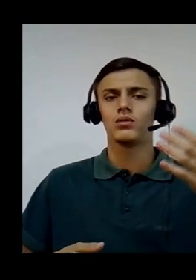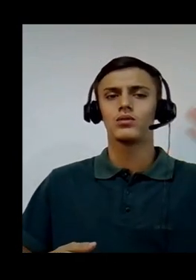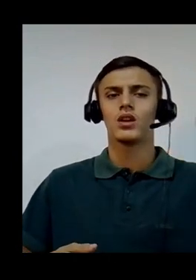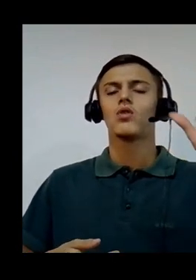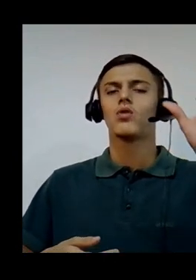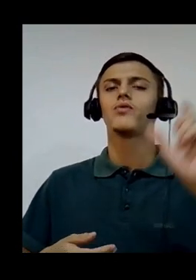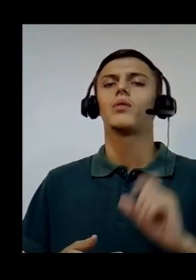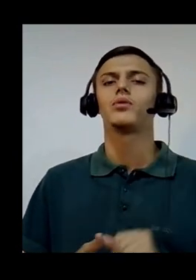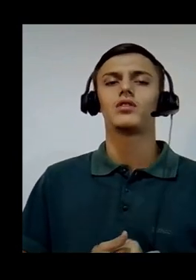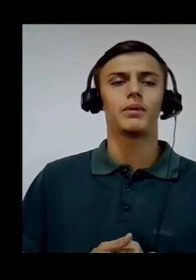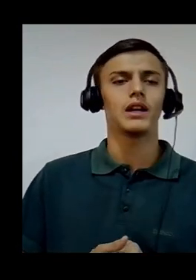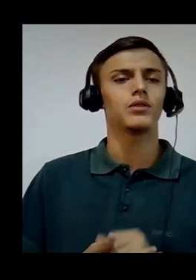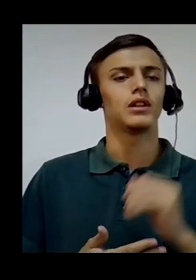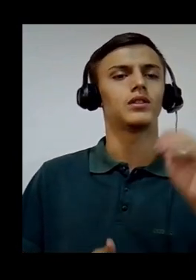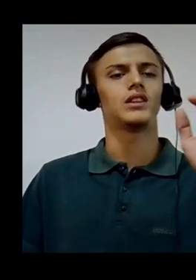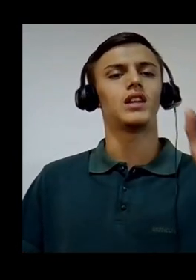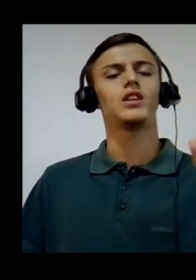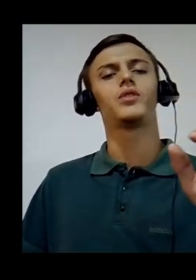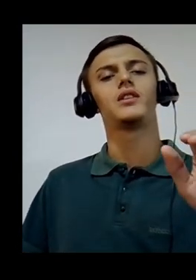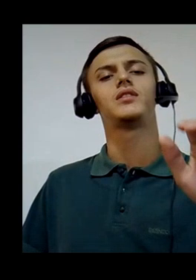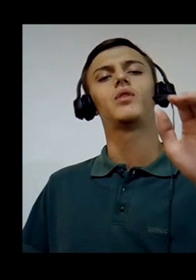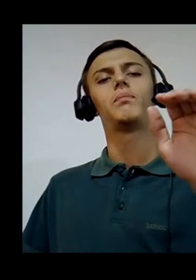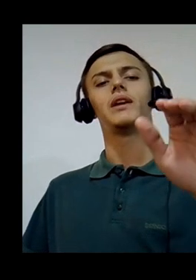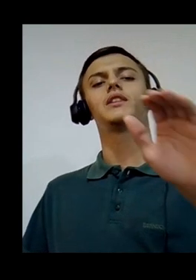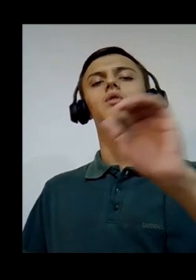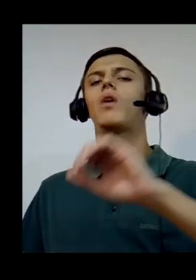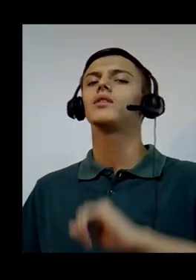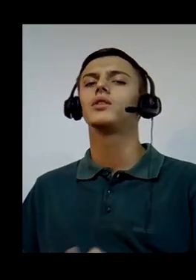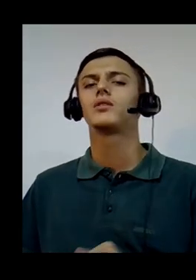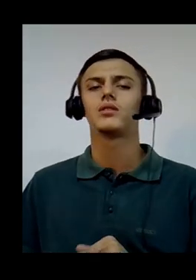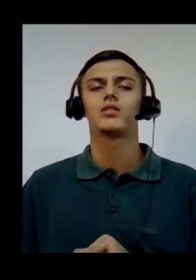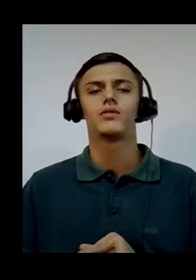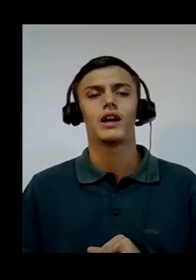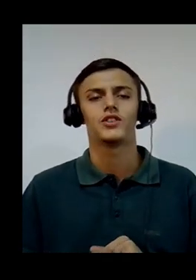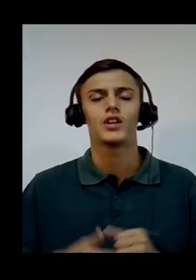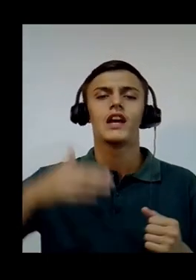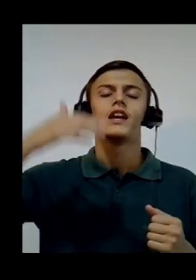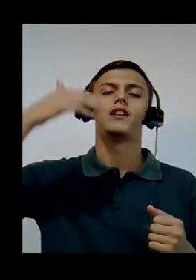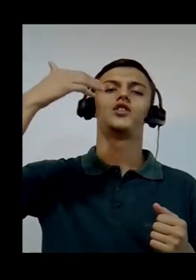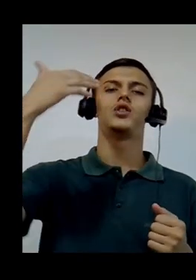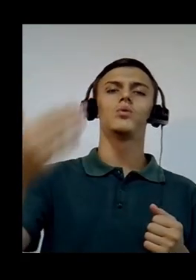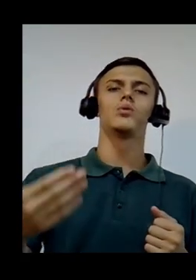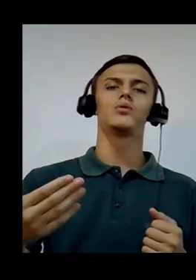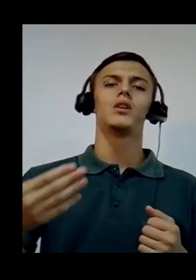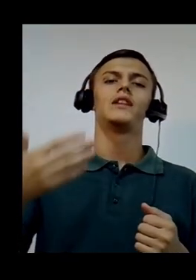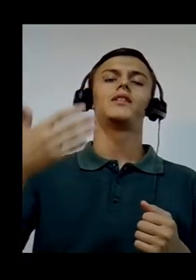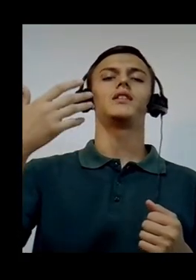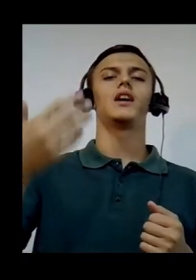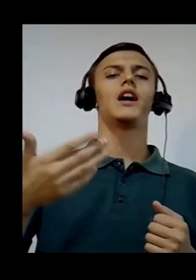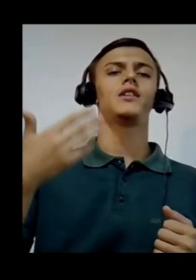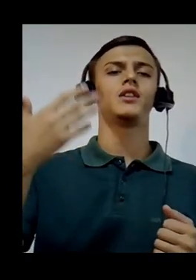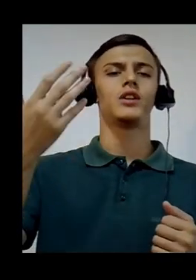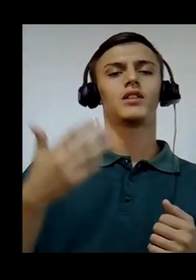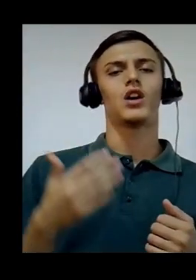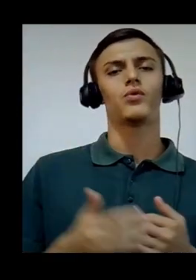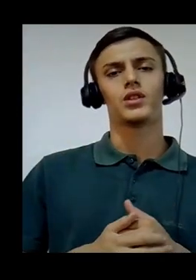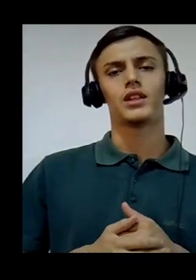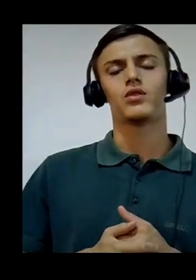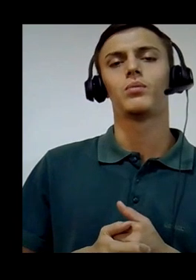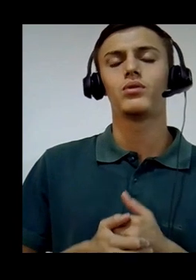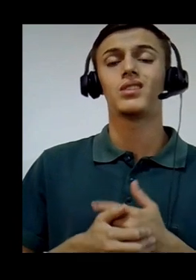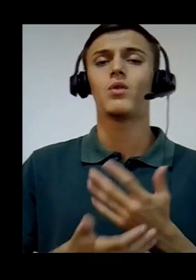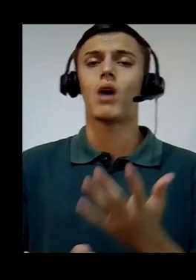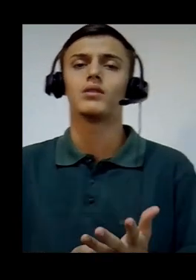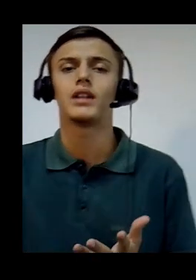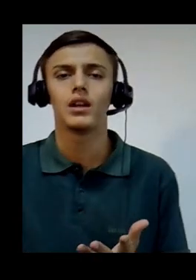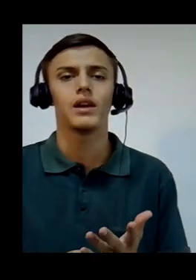nossos direitos conforme o nosso empregador. Então, ele tem que fornecer um EPI adequado ao risco da sua atividade, exigir o uso, treinar e orientar o